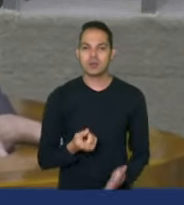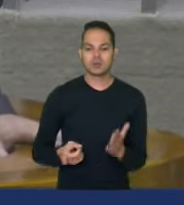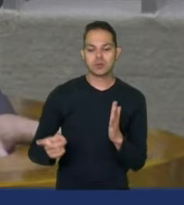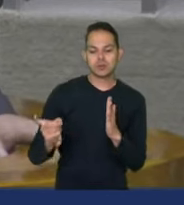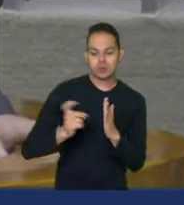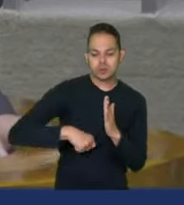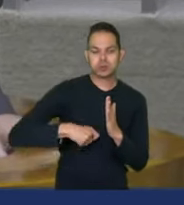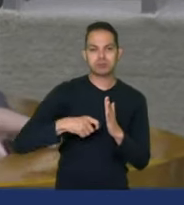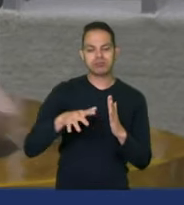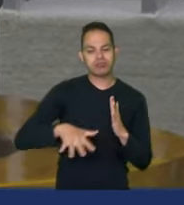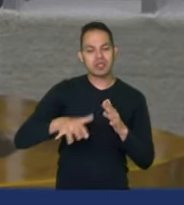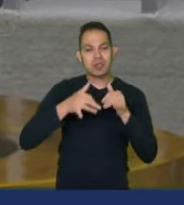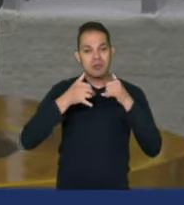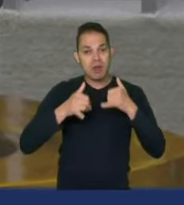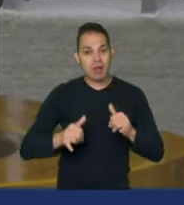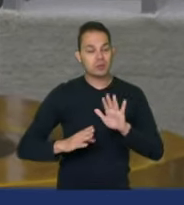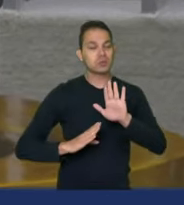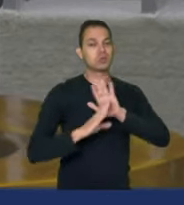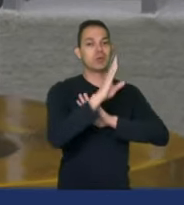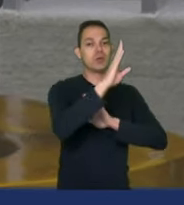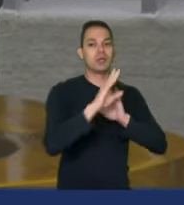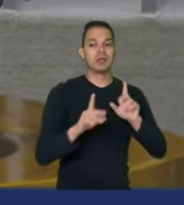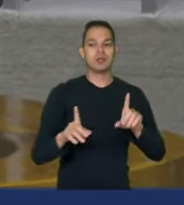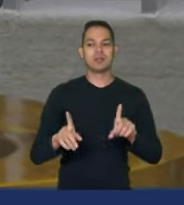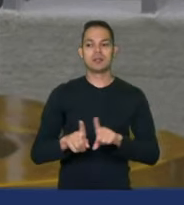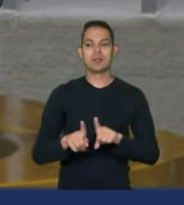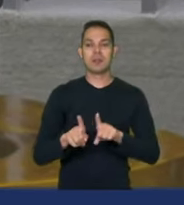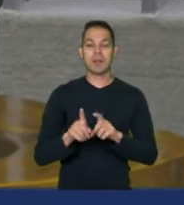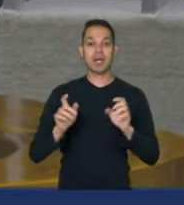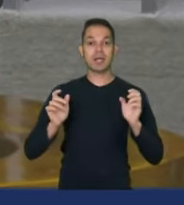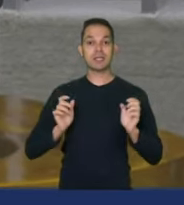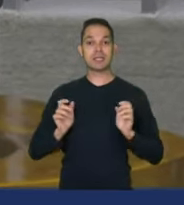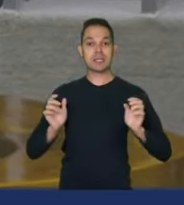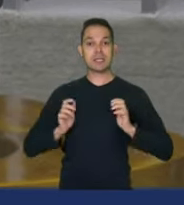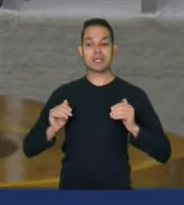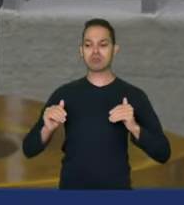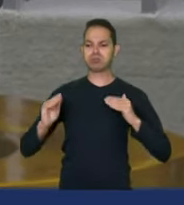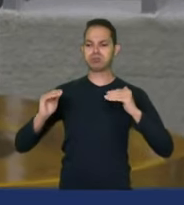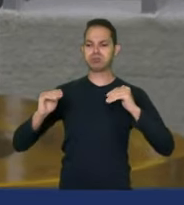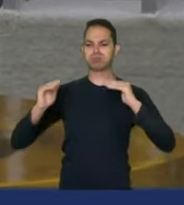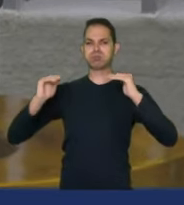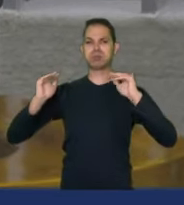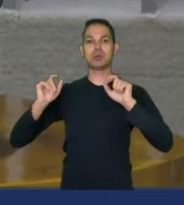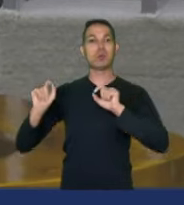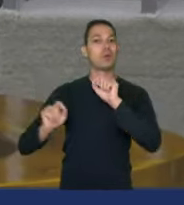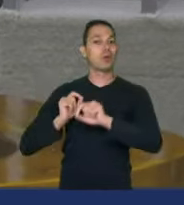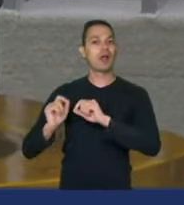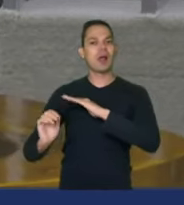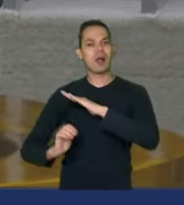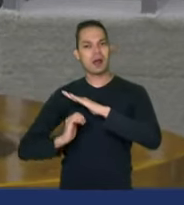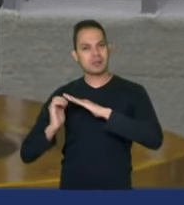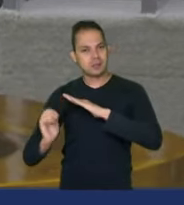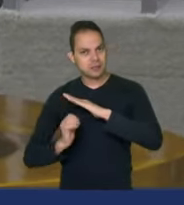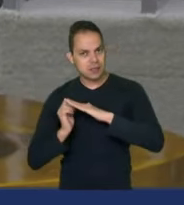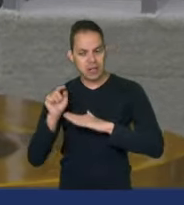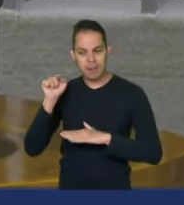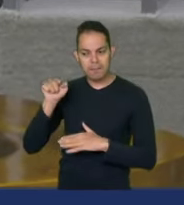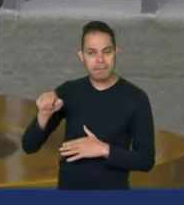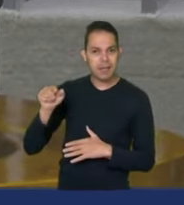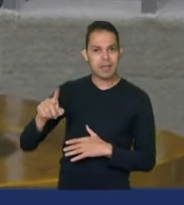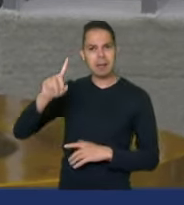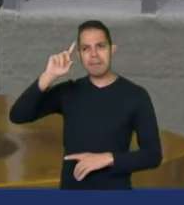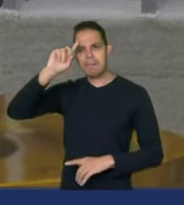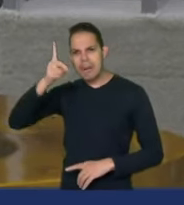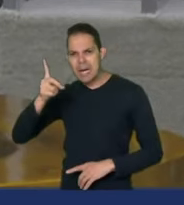para enriquecer cada vez mais as corporações que mandam e